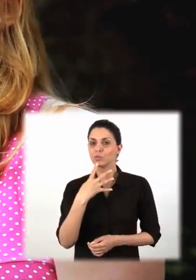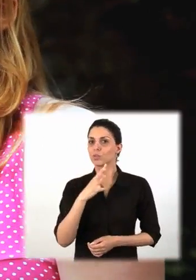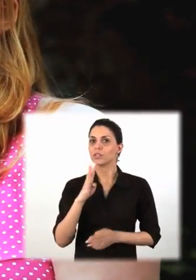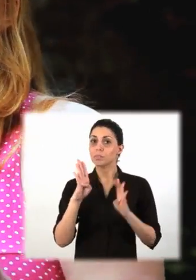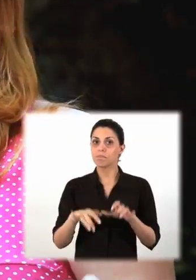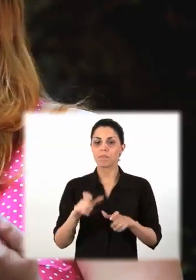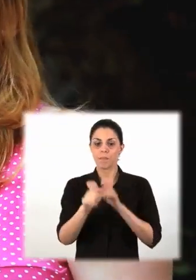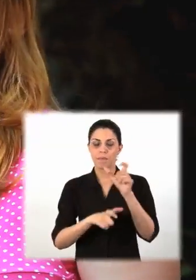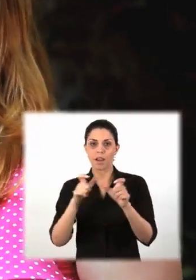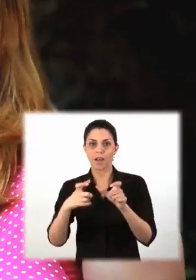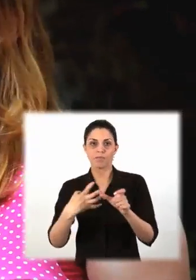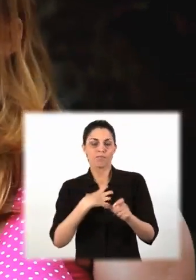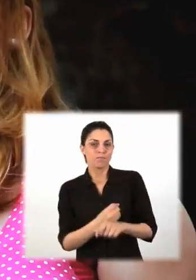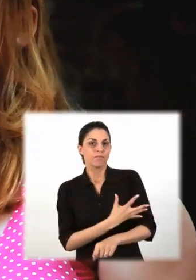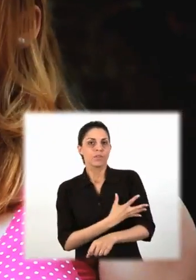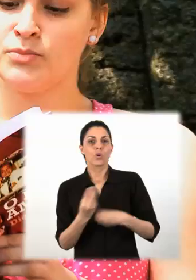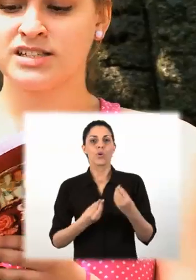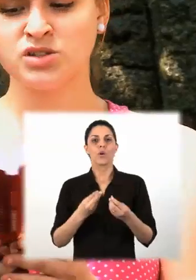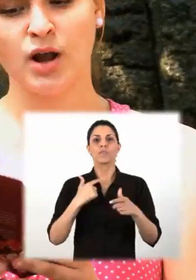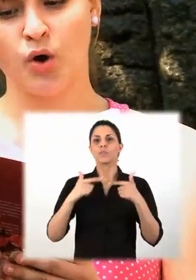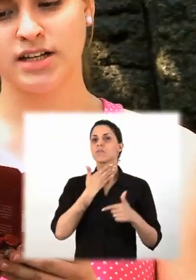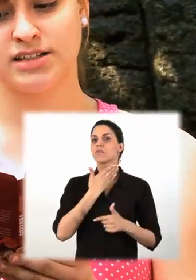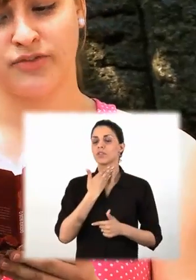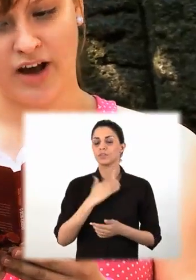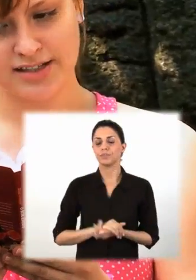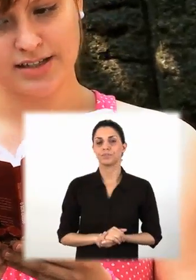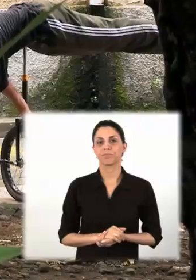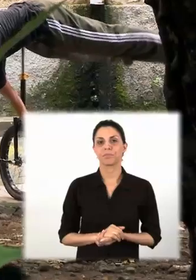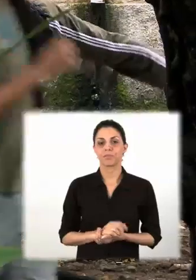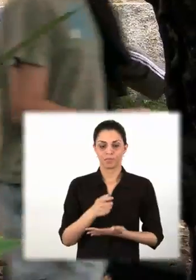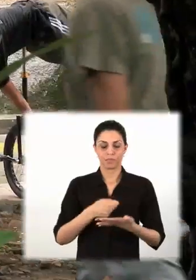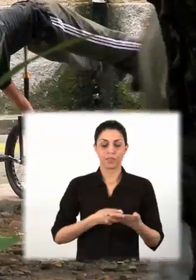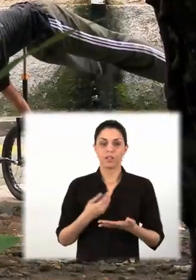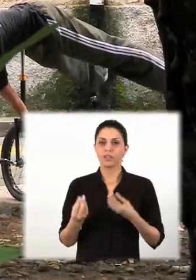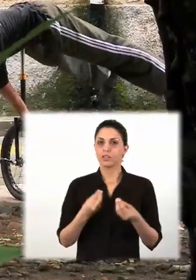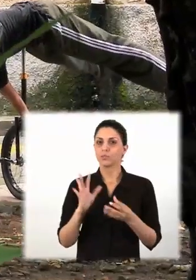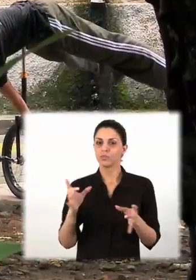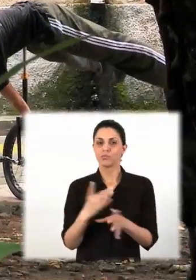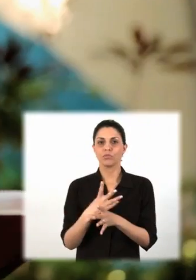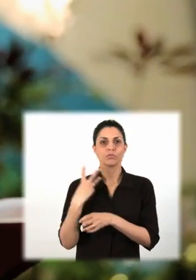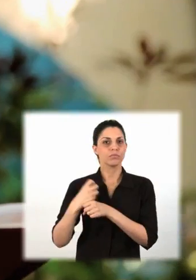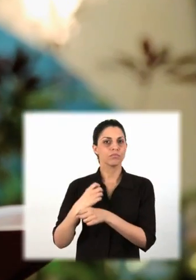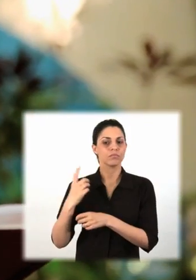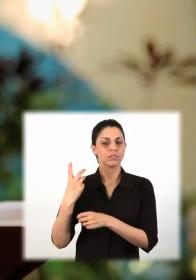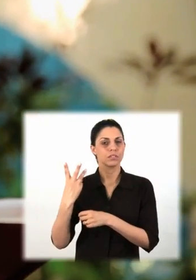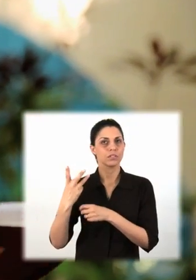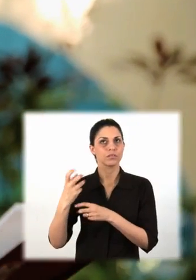pontuações, quem dirá como é que a gente vai conseguir trabalhar isso, né? Mas isso é coisa que se faça? Tudo pronto há 3